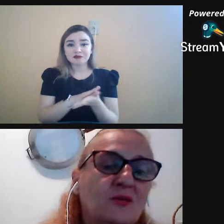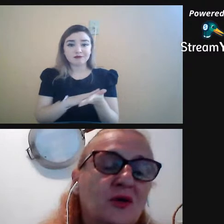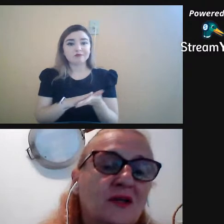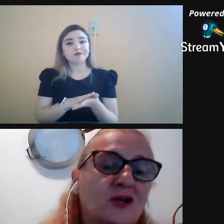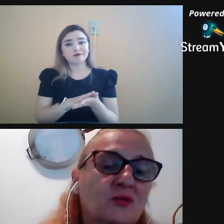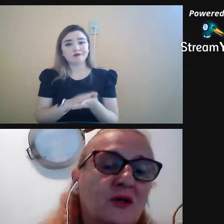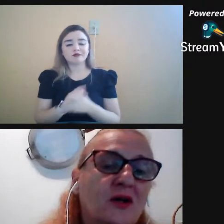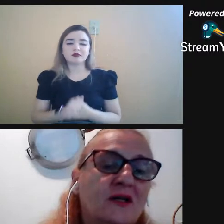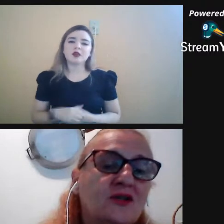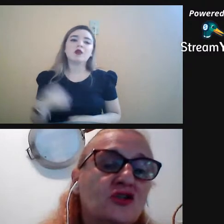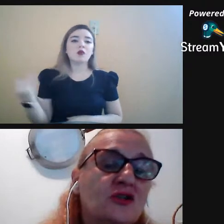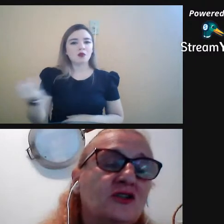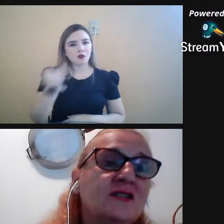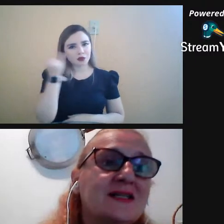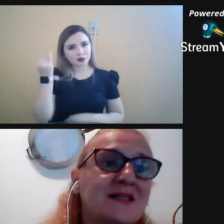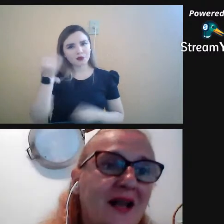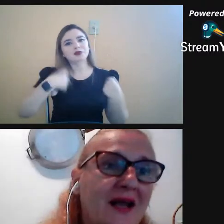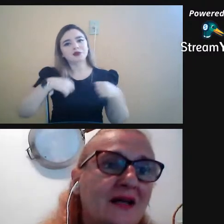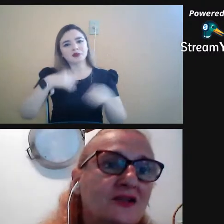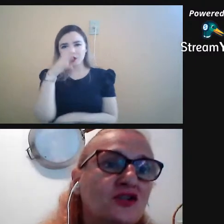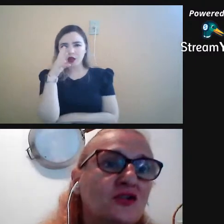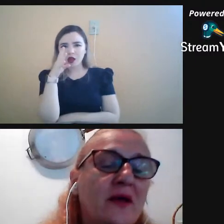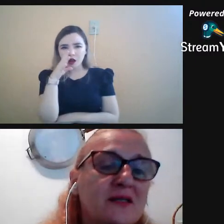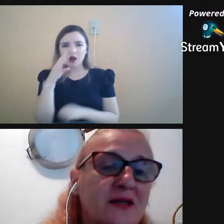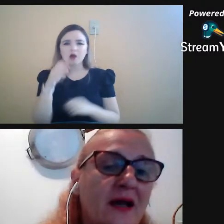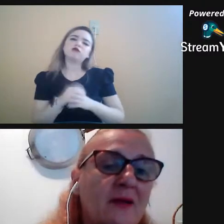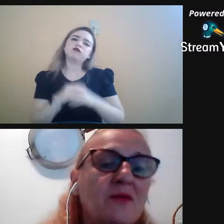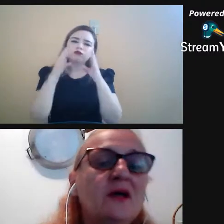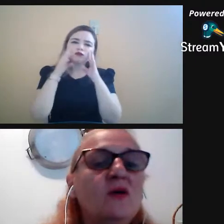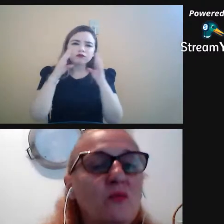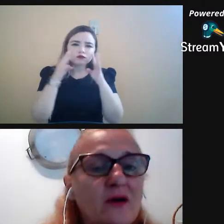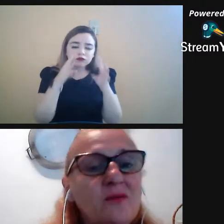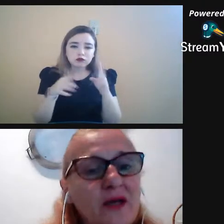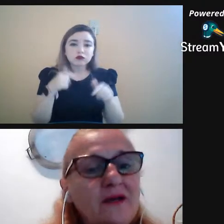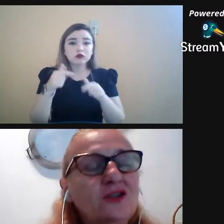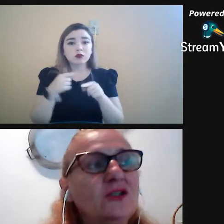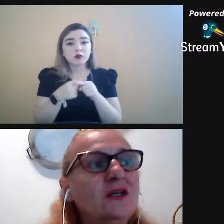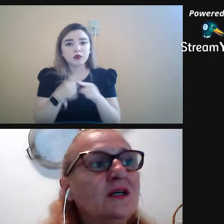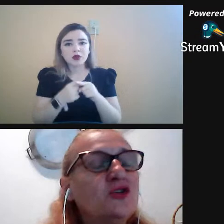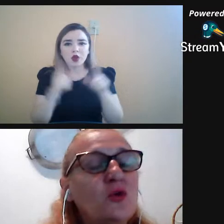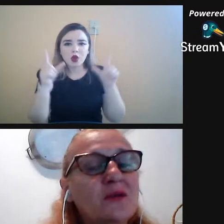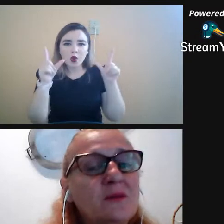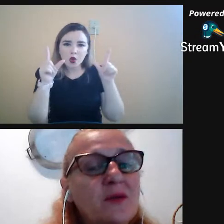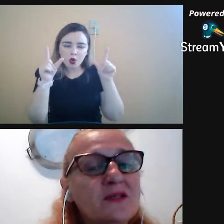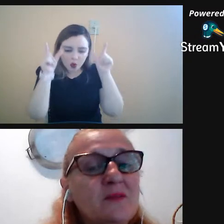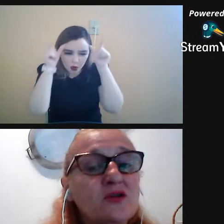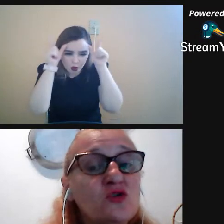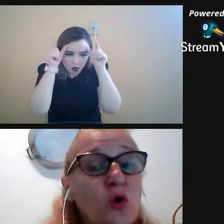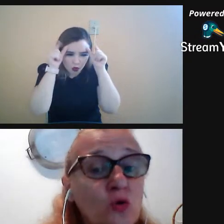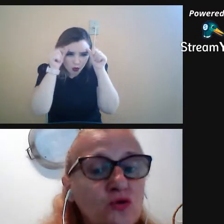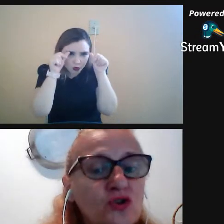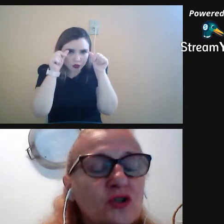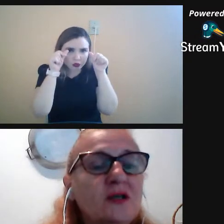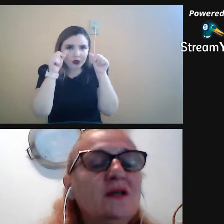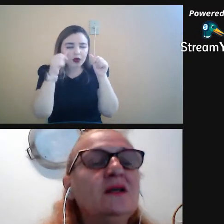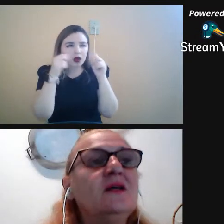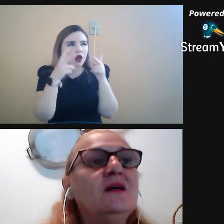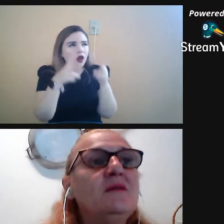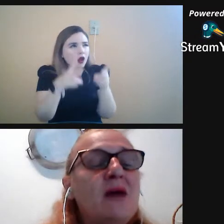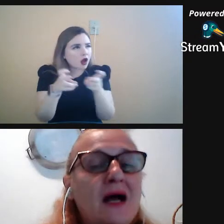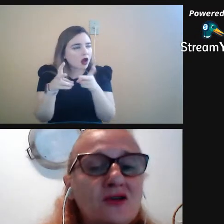Que é muito importante, porque na hora que a gente desacelera, a gente percebe o meio ambiente. A gente começa a perceber